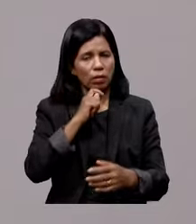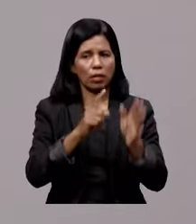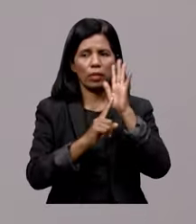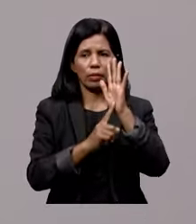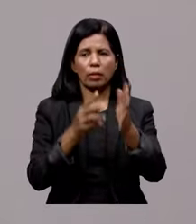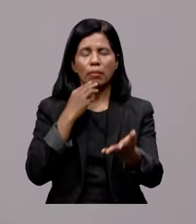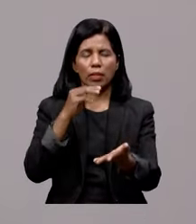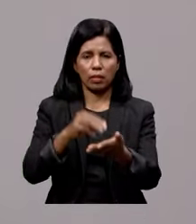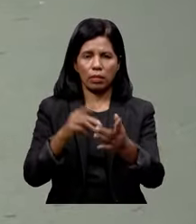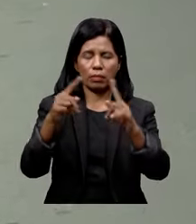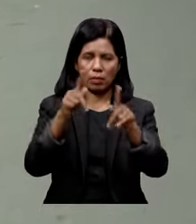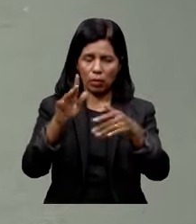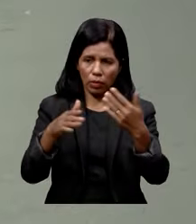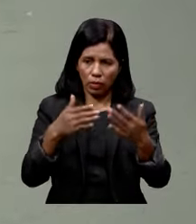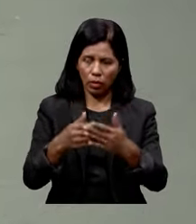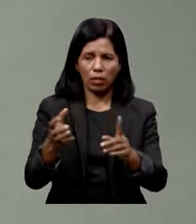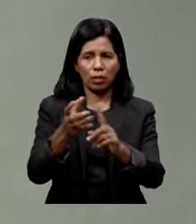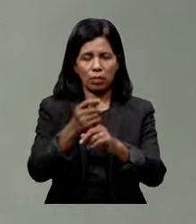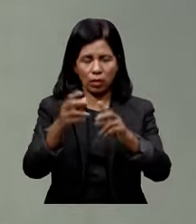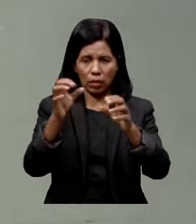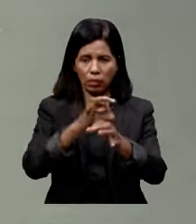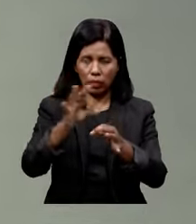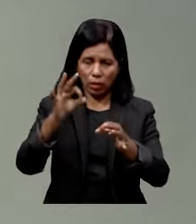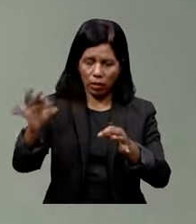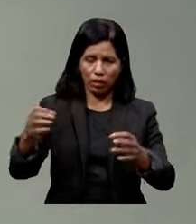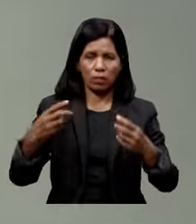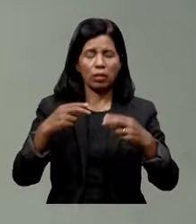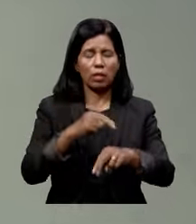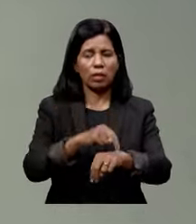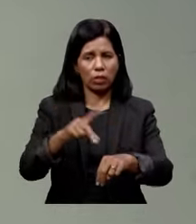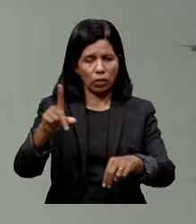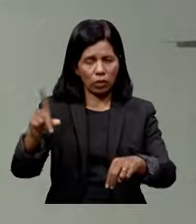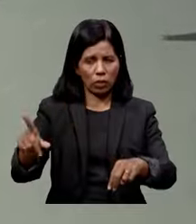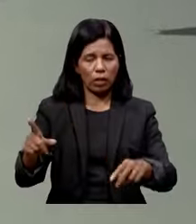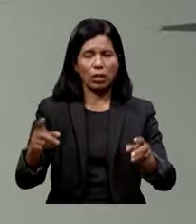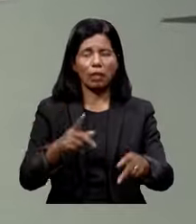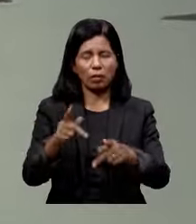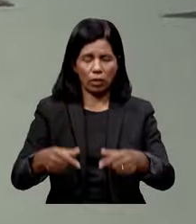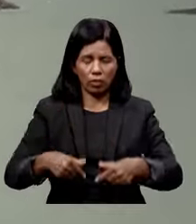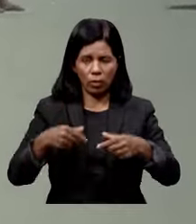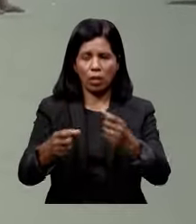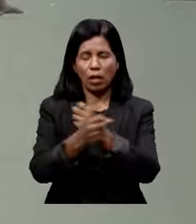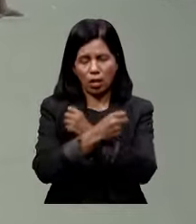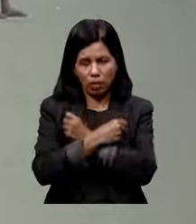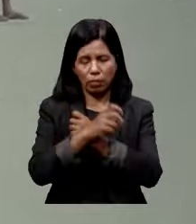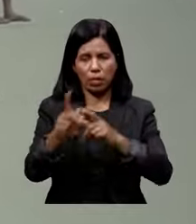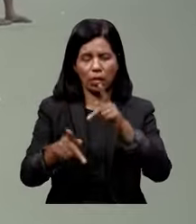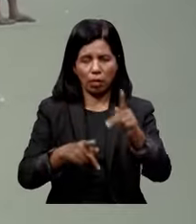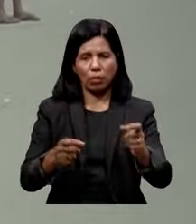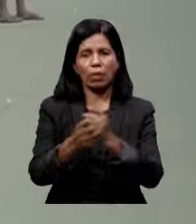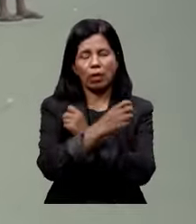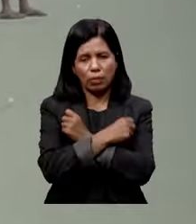mensagem para o povo toma a tocar mete no espírito nacionalismo, nebe erroicira russi que ela cata, a domi povo no a